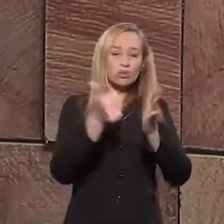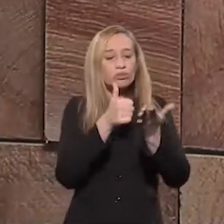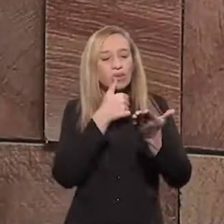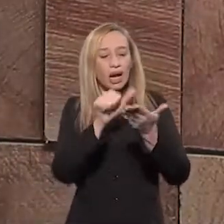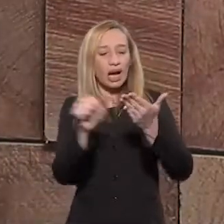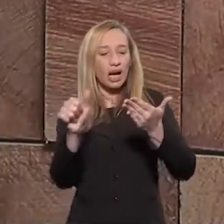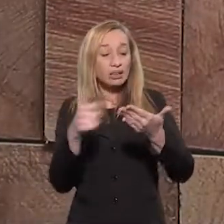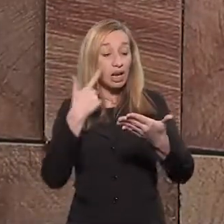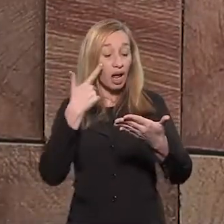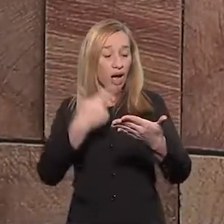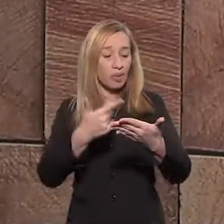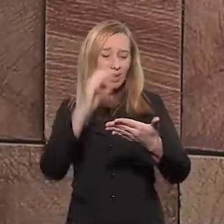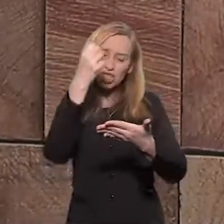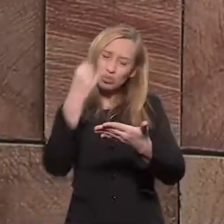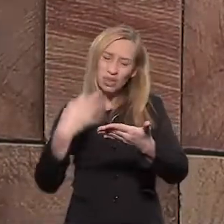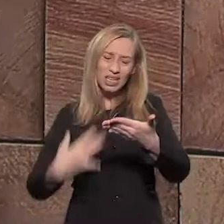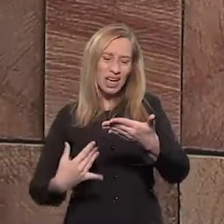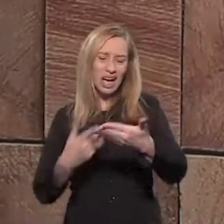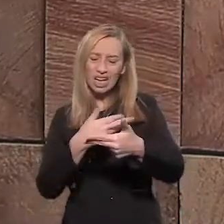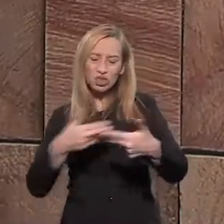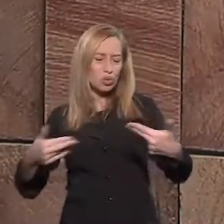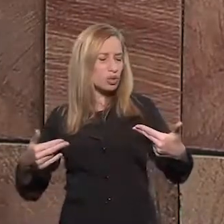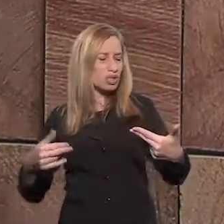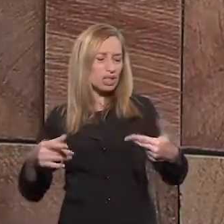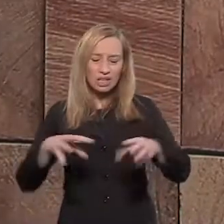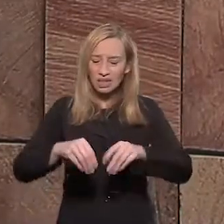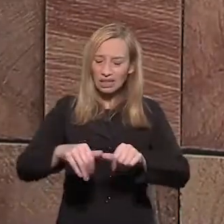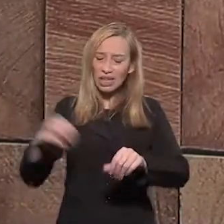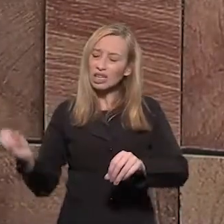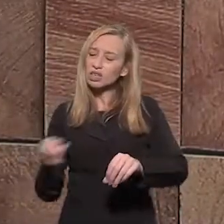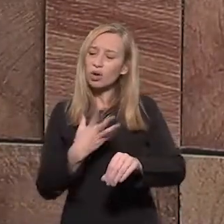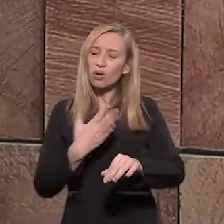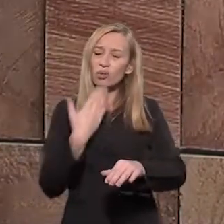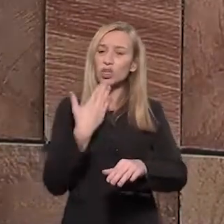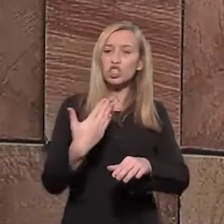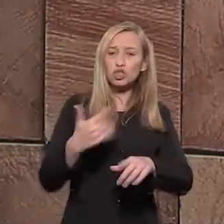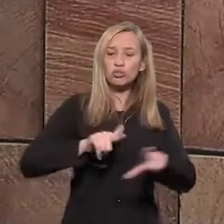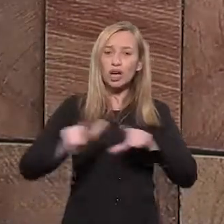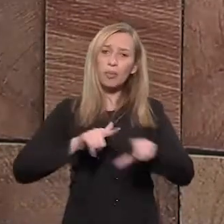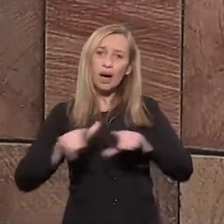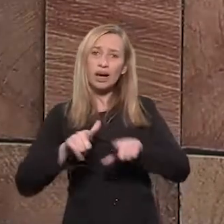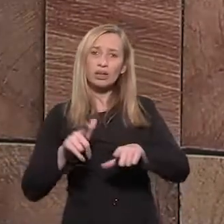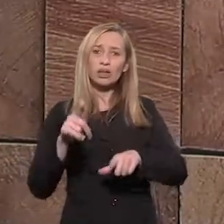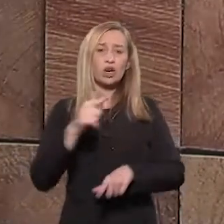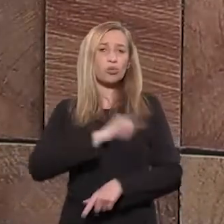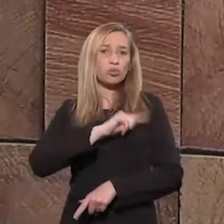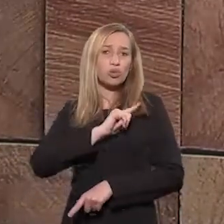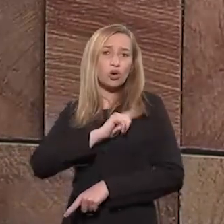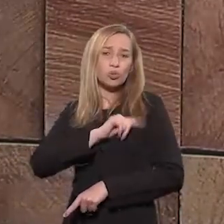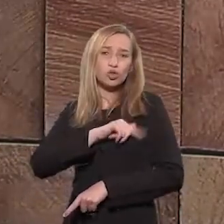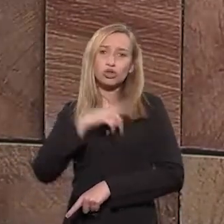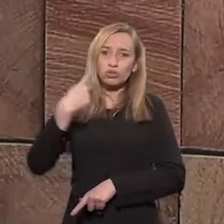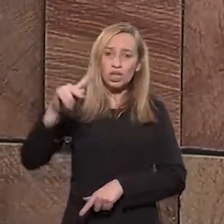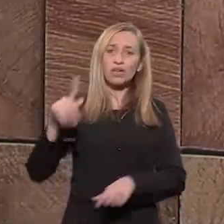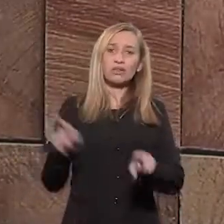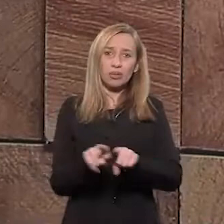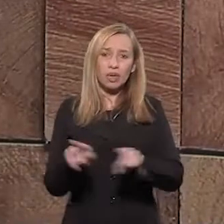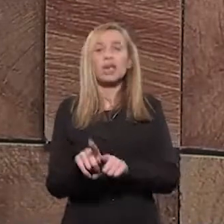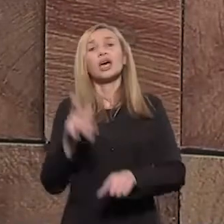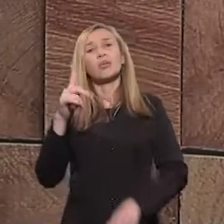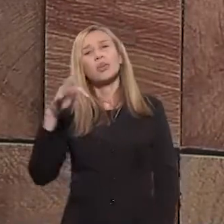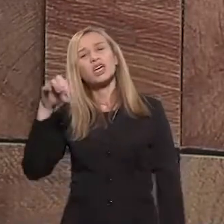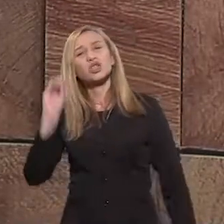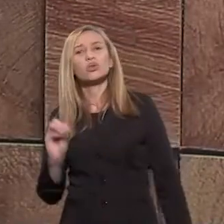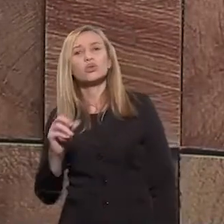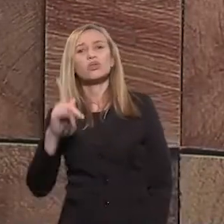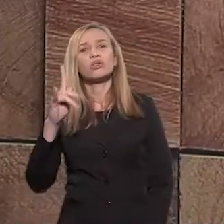carta teoricamente utilitária para explicar as coisas da Terra Nova e para pedir um emprego para o genro dele também.